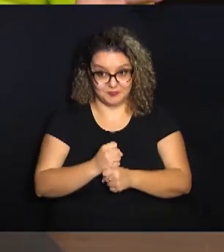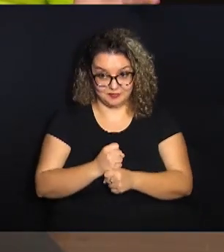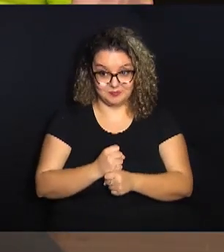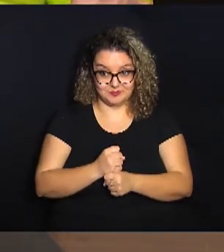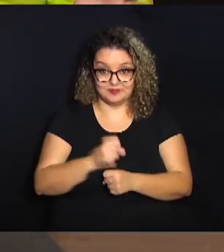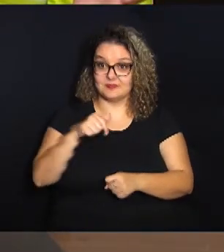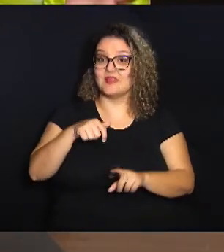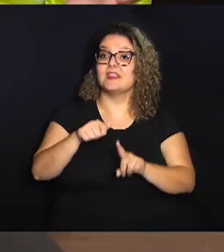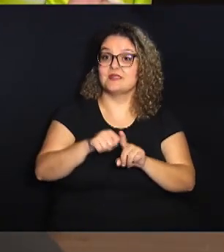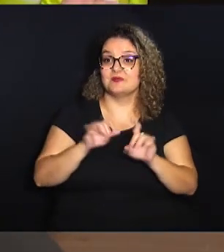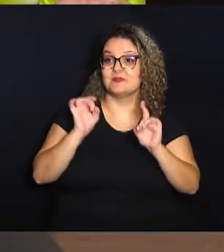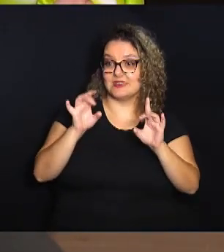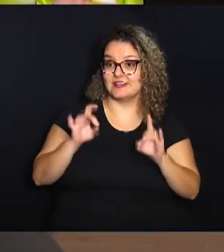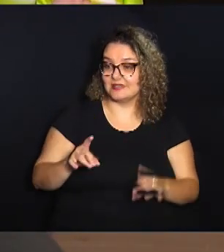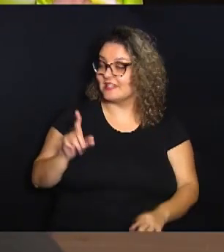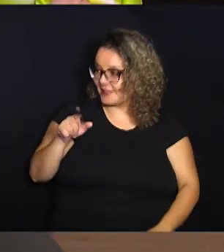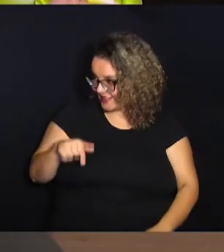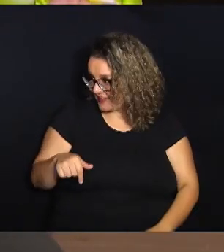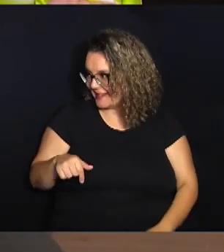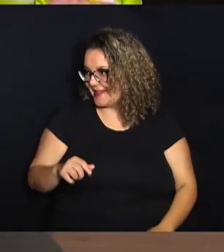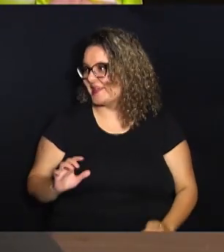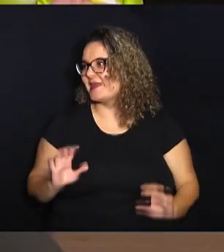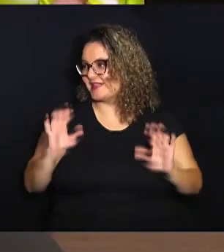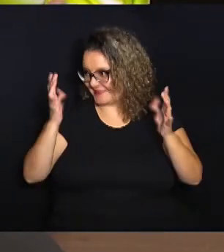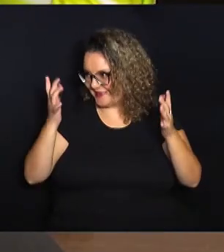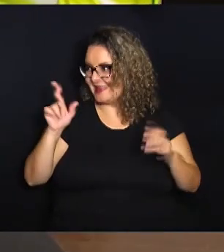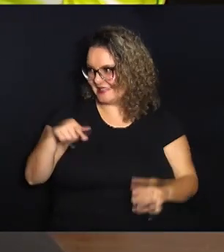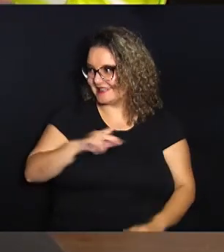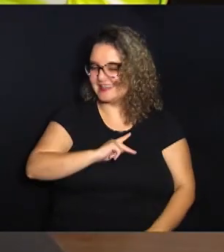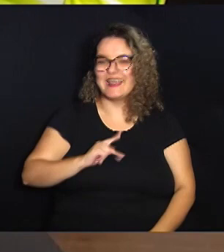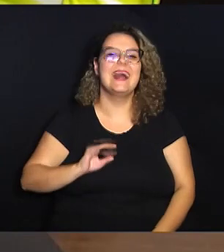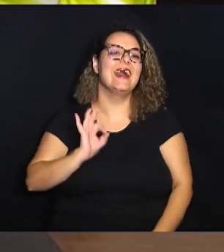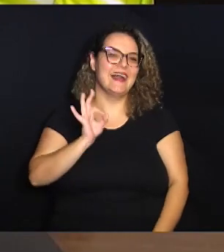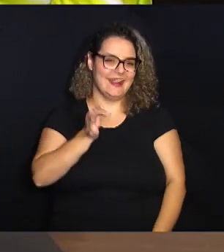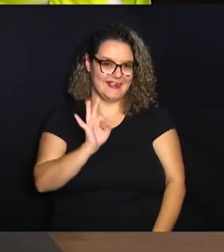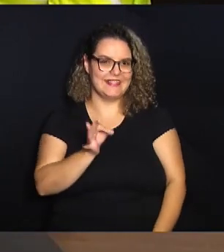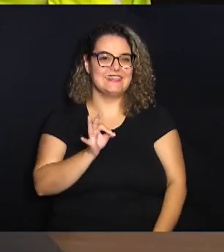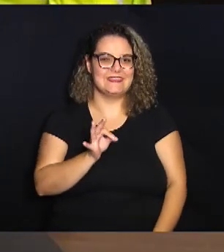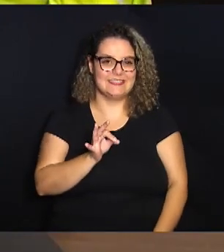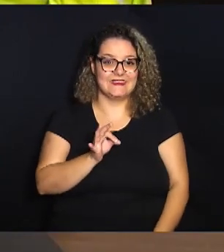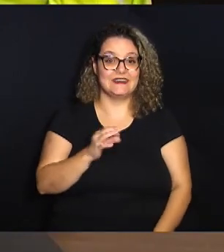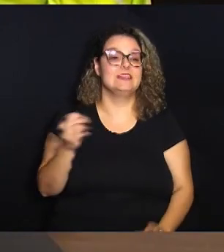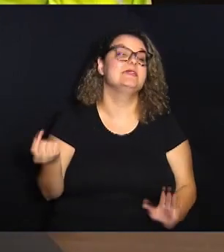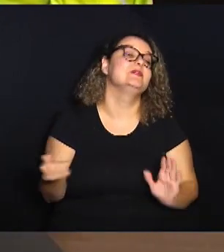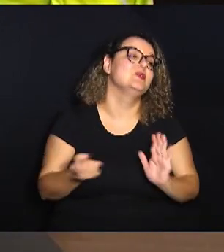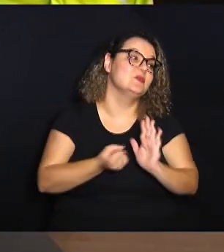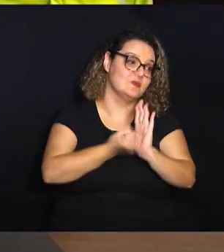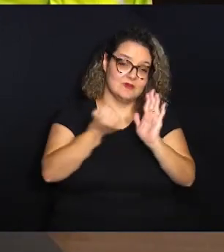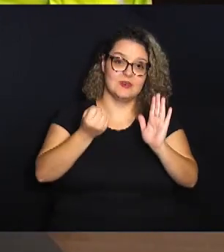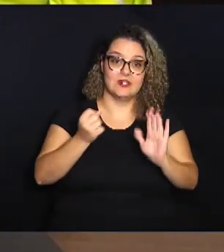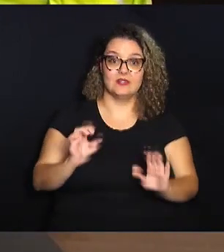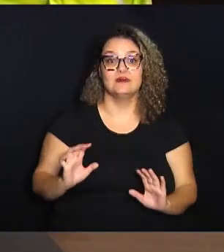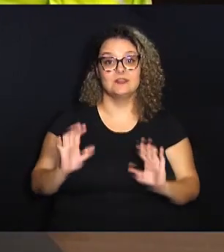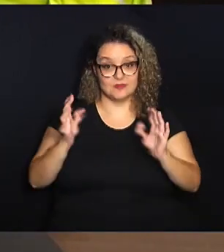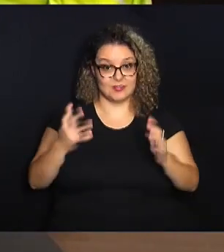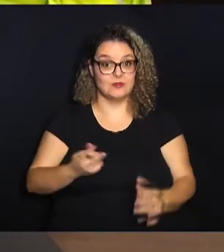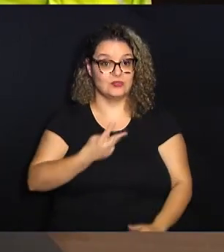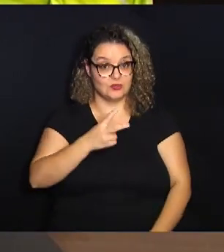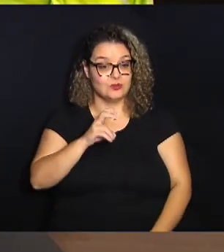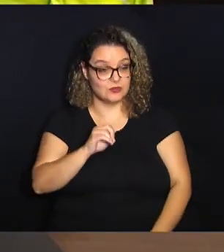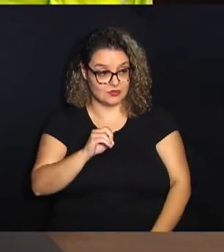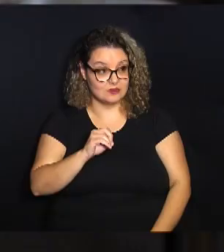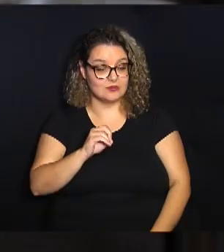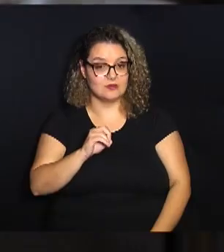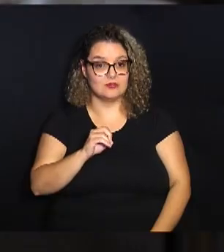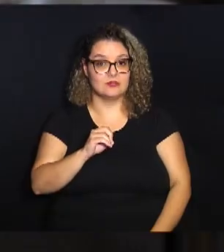esse mês em especial é um mês de festa, né, presidente? Sem dúvida. E para marcar as comemorações dos 250 anos,